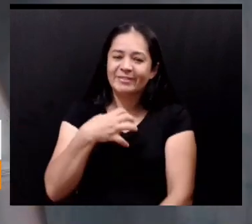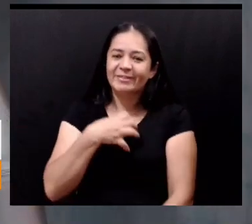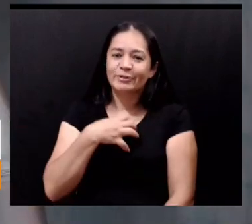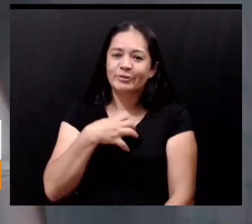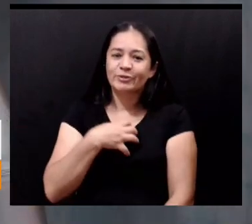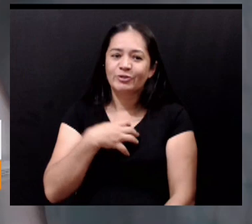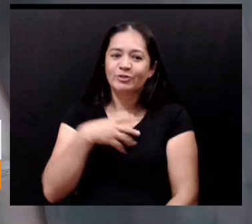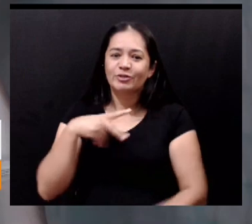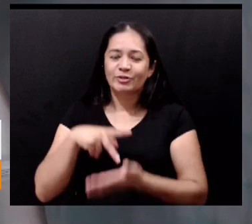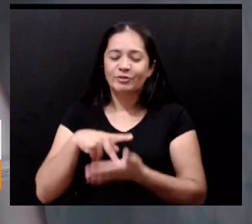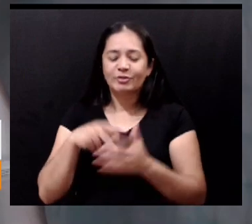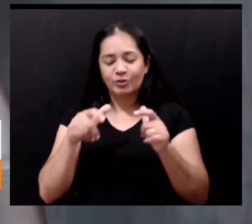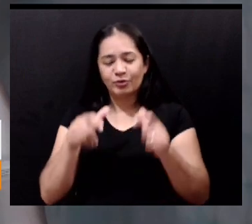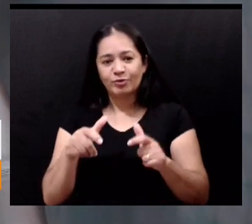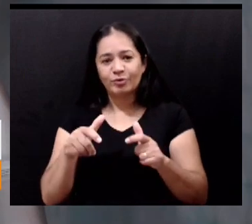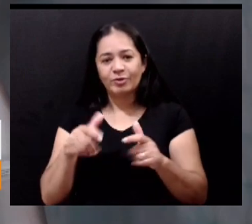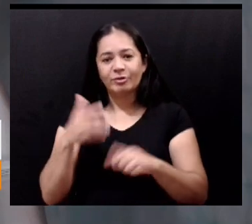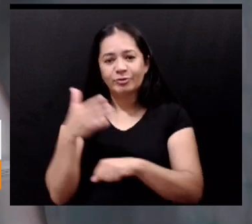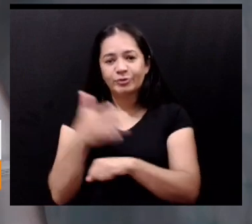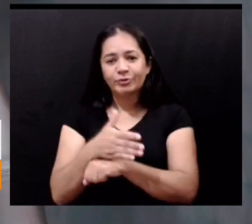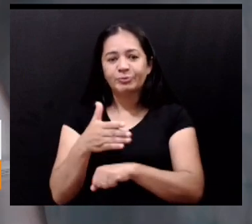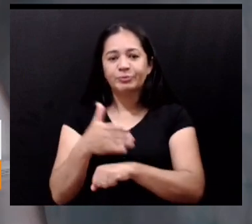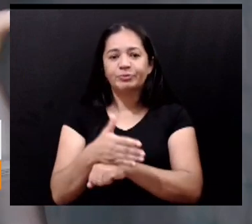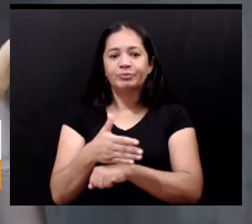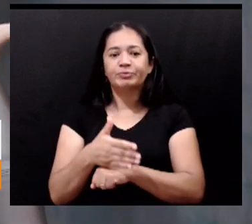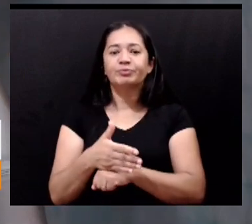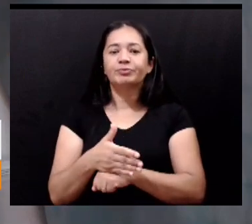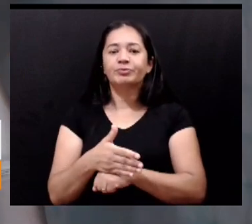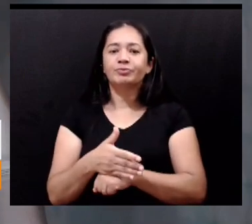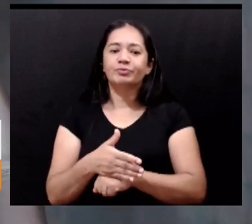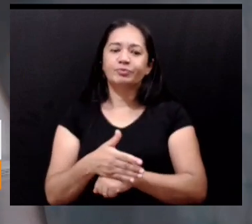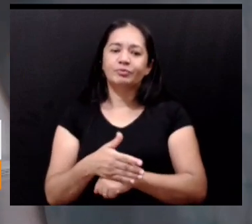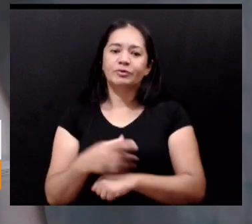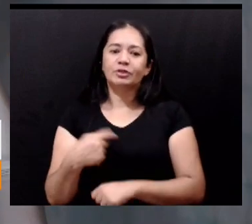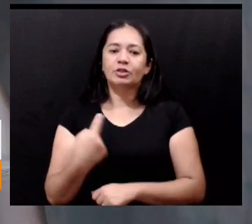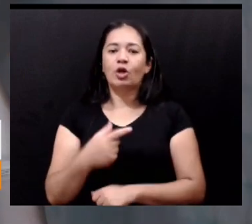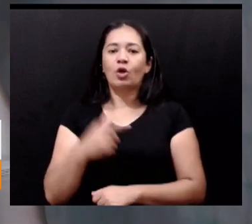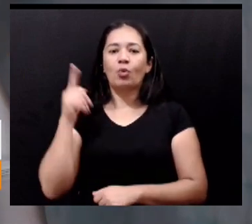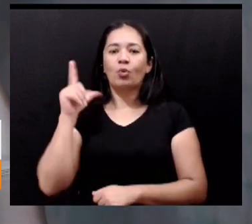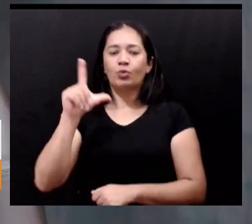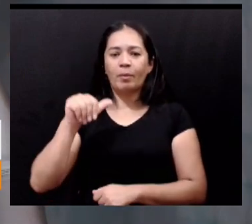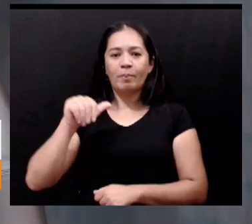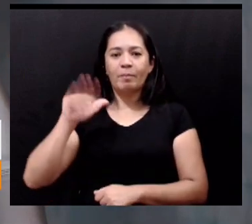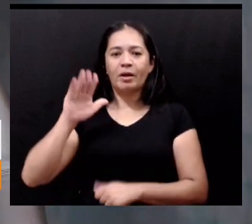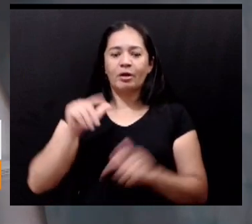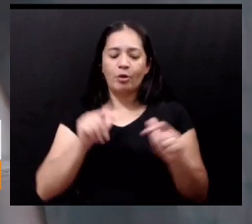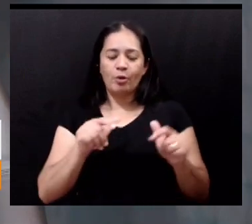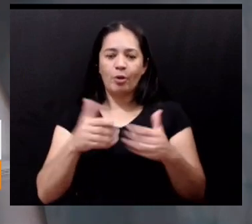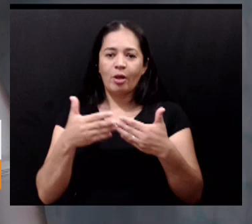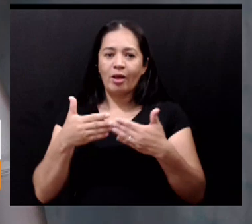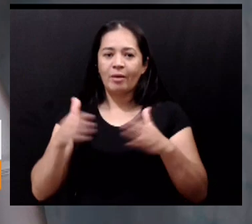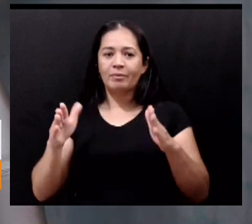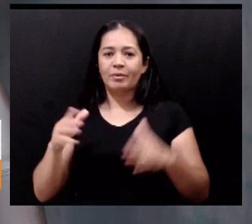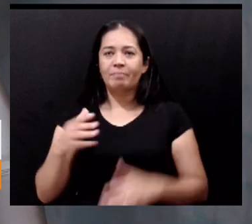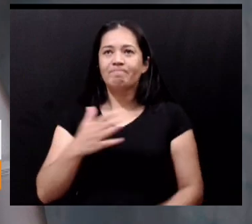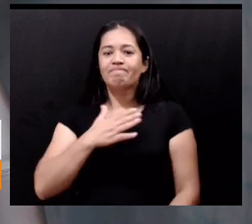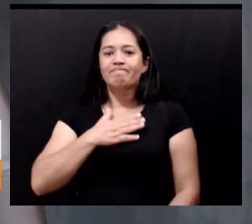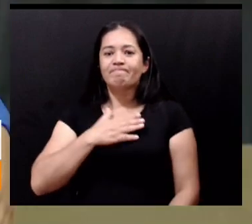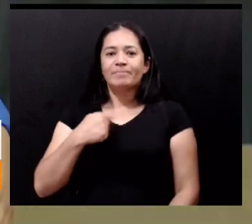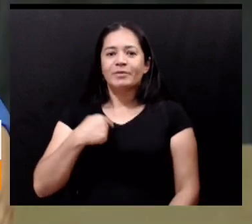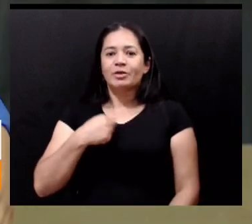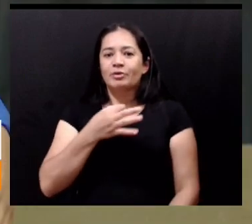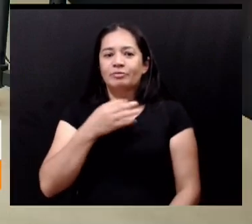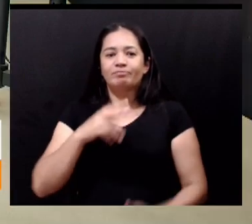de pertencimento, e que a gente possa cada vez mais abrir esses lugares. Isso, para mim, é algo que faz muito sentido.